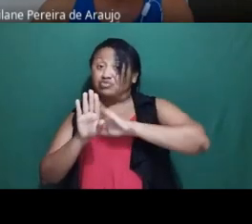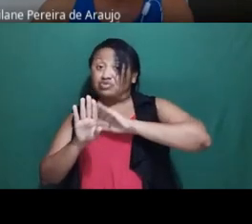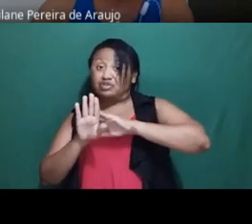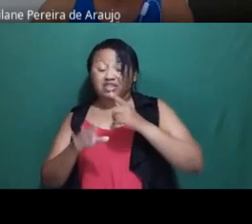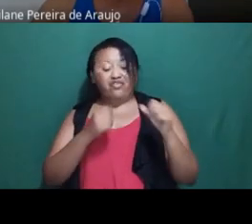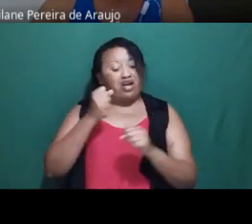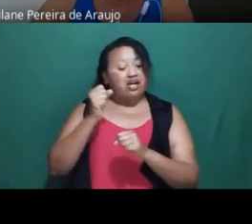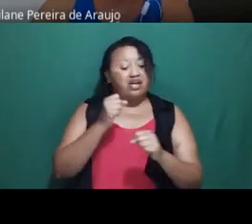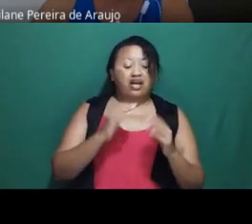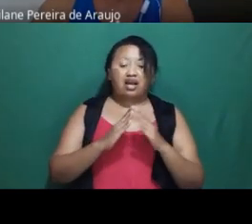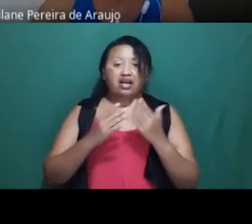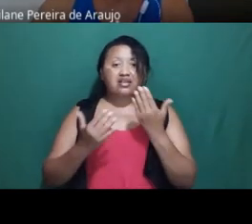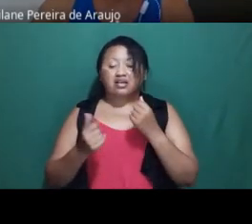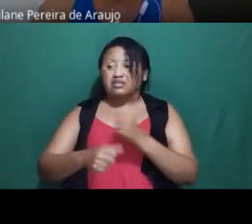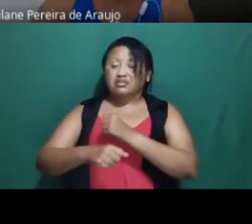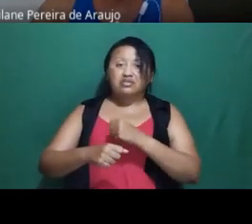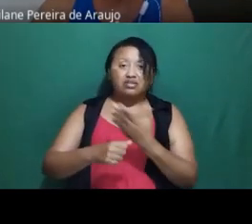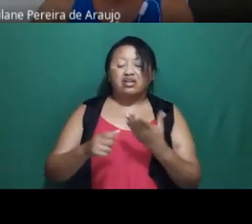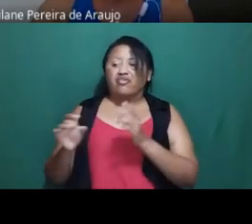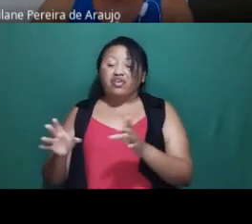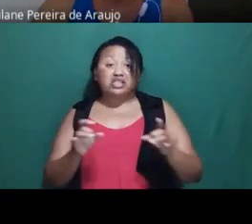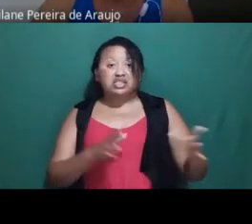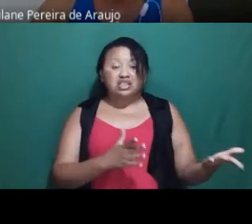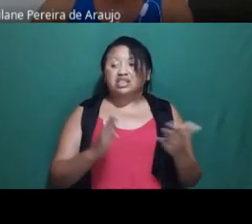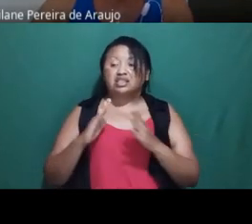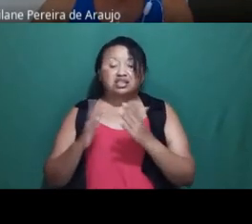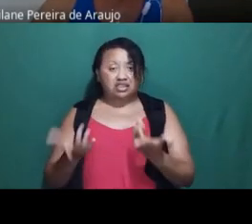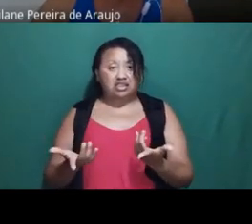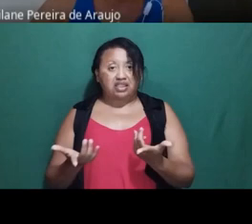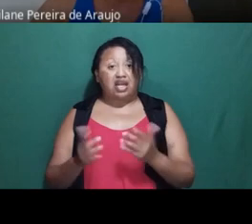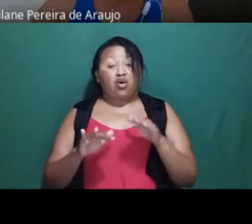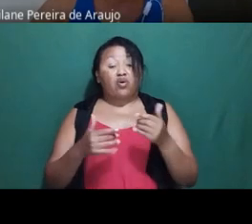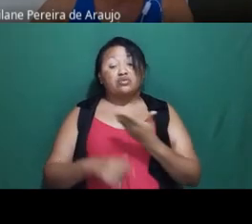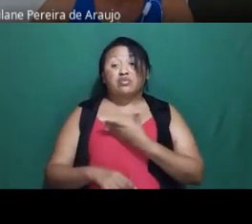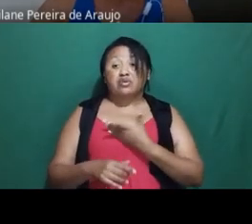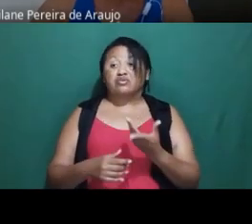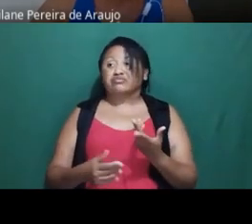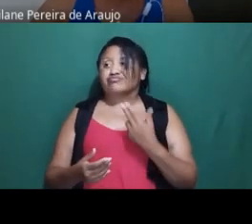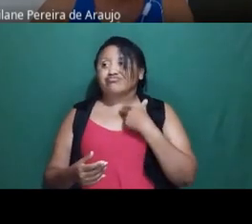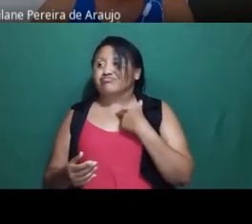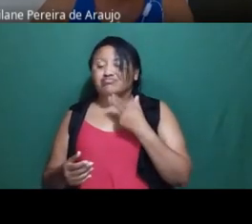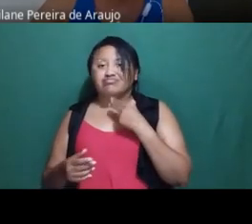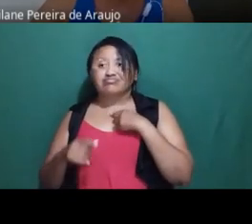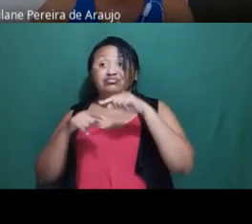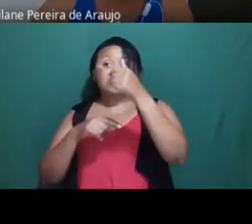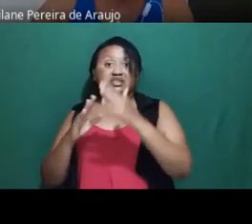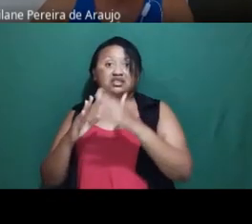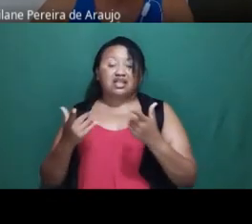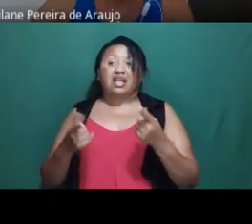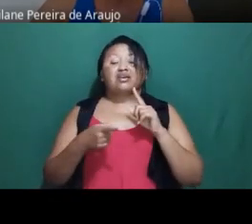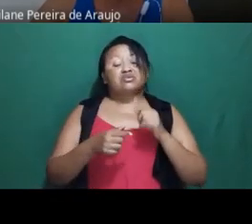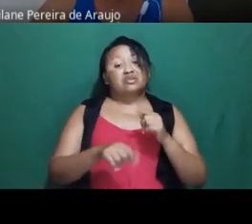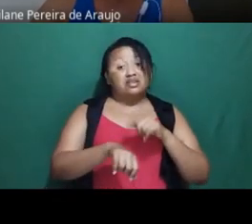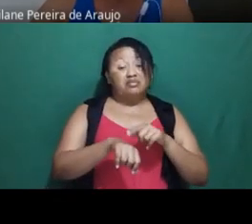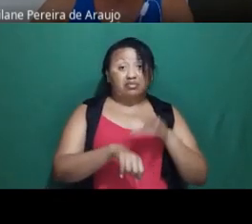varrer a casa cozinhava vender o balcão na Taverna quando um amigo andava ocupado lá por fora fazia a sua Quitanda durante o